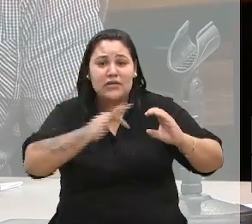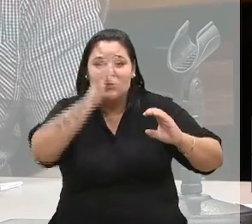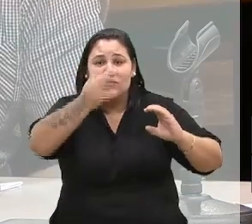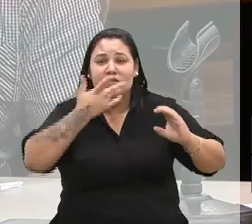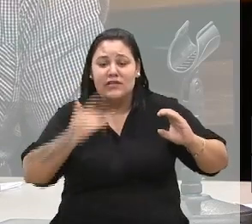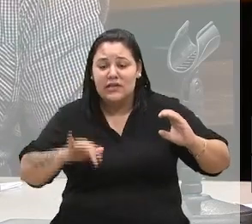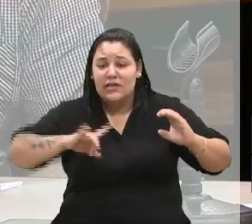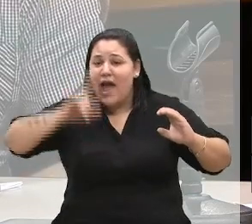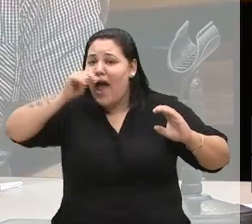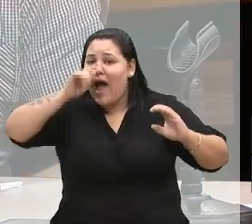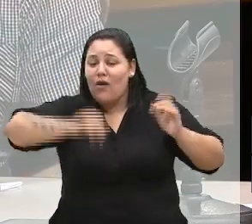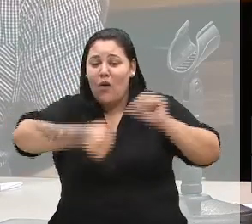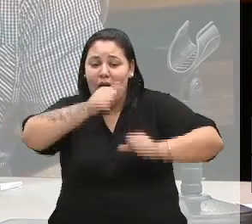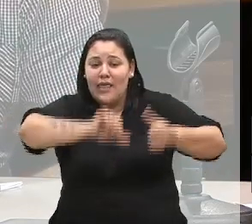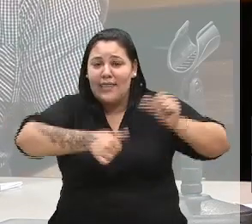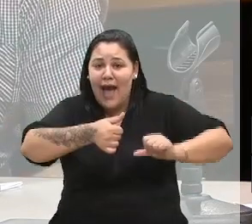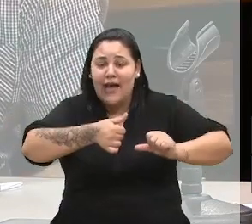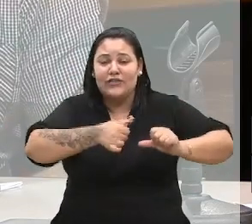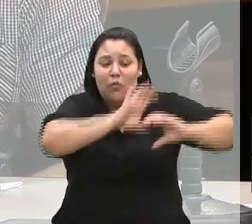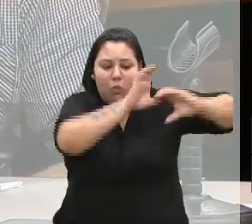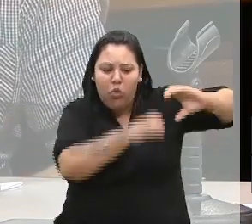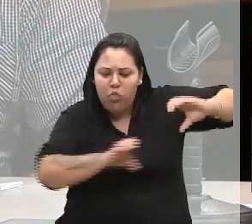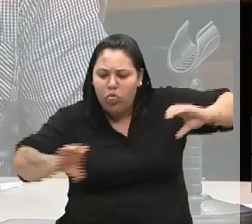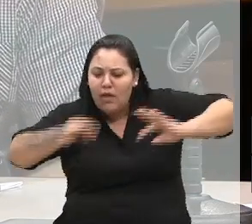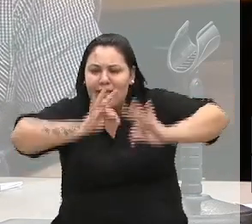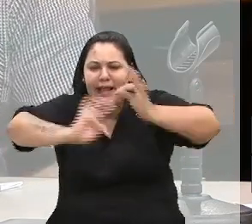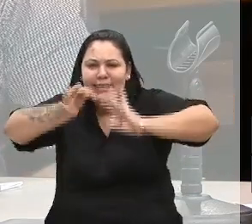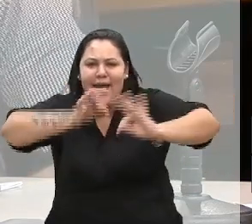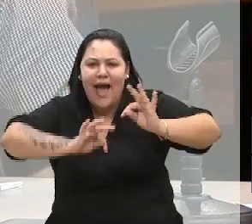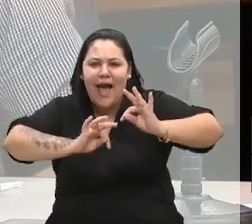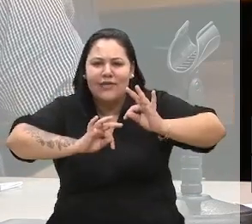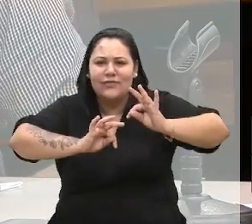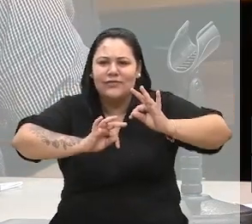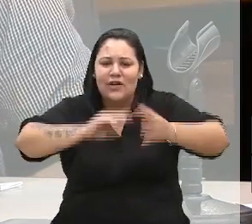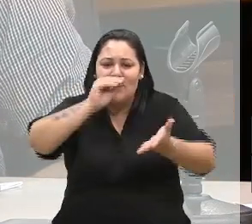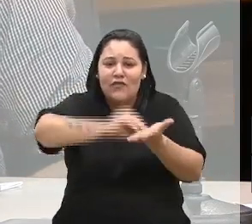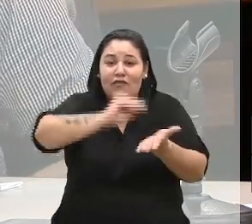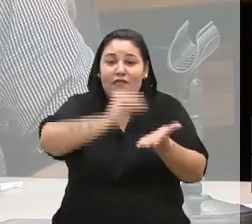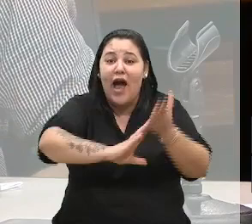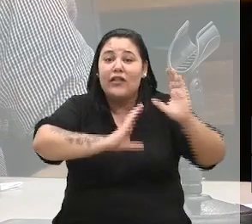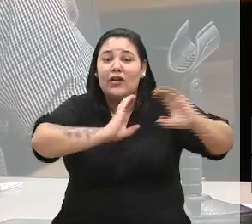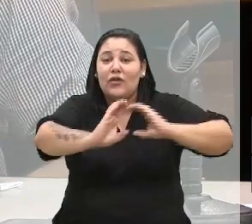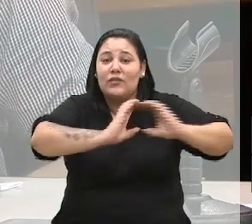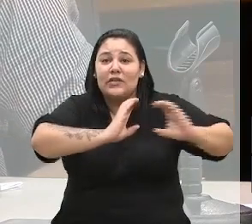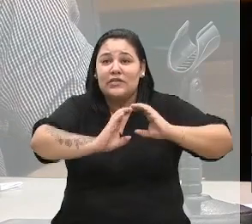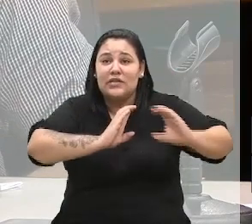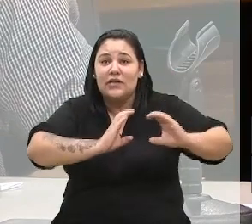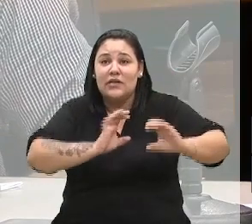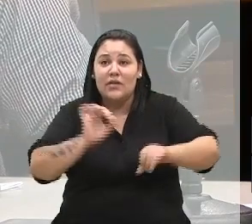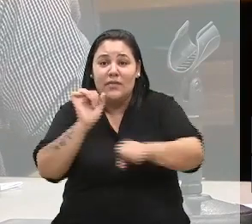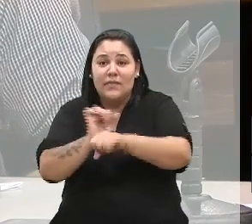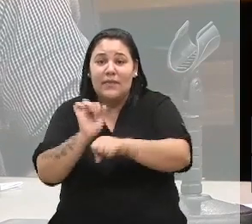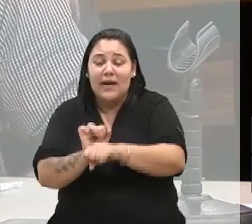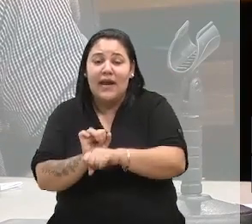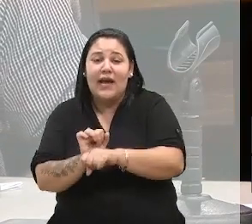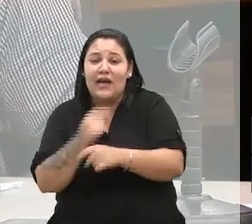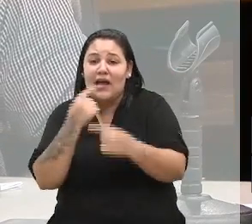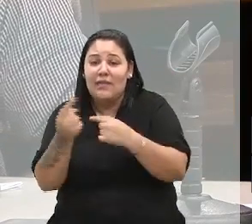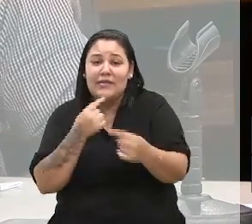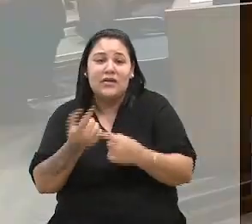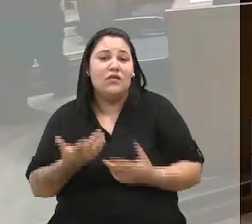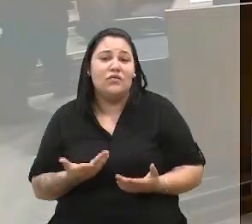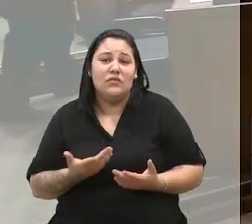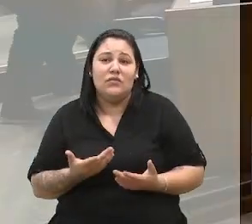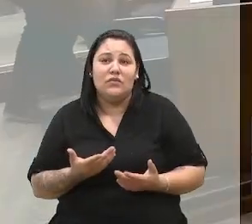água de qualidade, saneamento tratado. Né? Então talvez falta o essencial, que é a comunicação, para parar meia dúzia de reclamação. Nobre